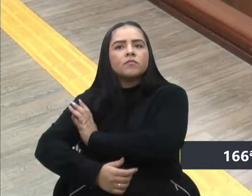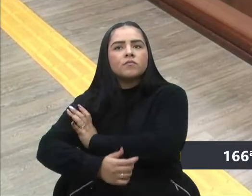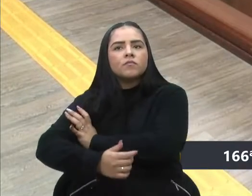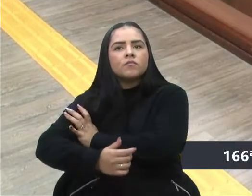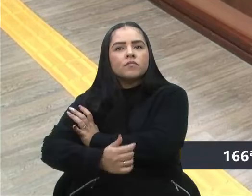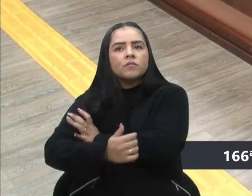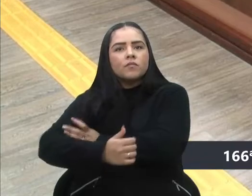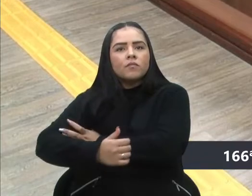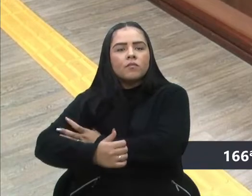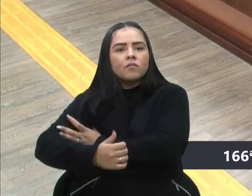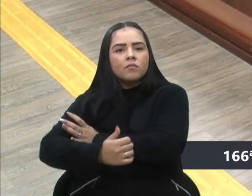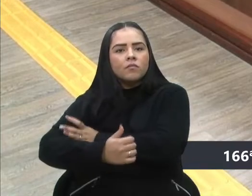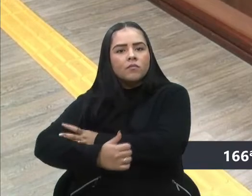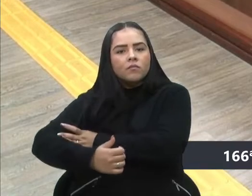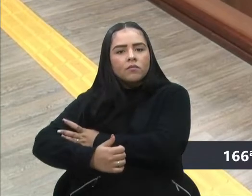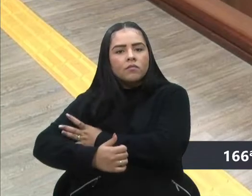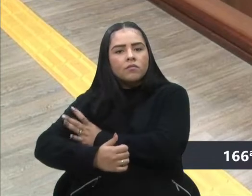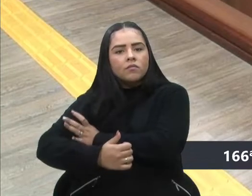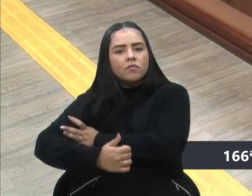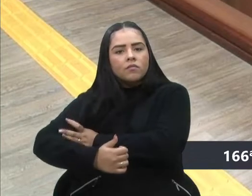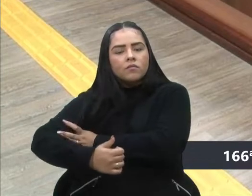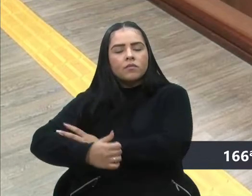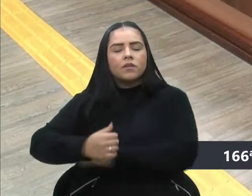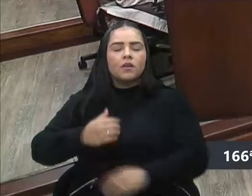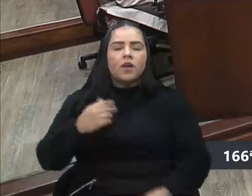Obrigado, colega Bressan. Vereador Petrini.